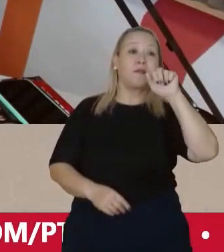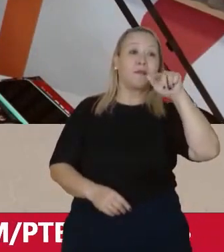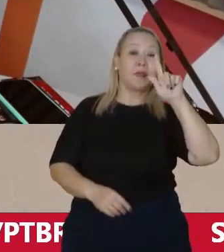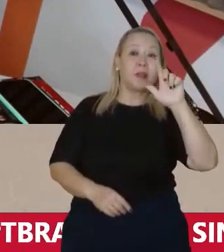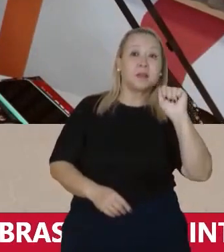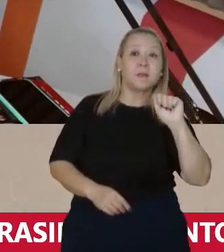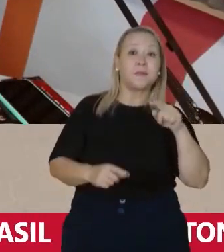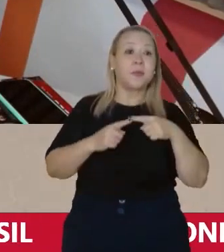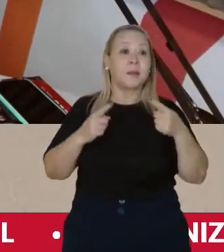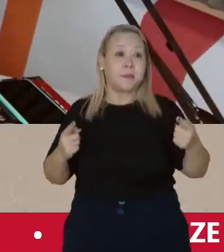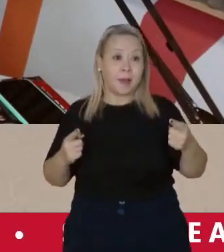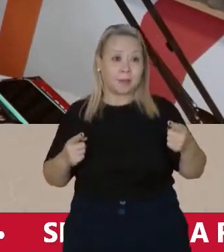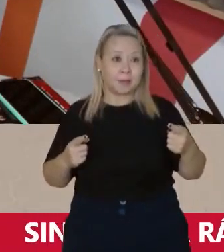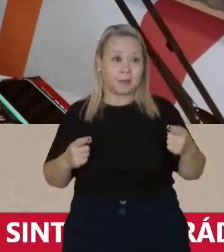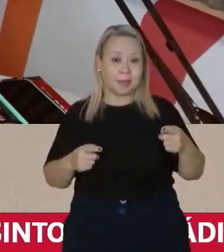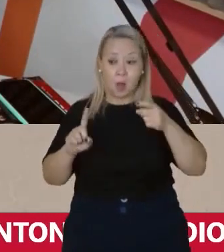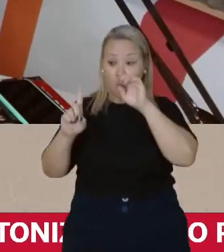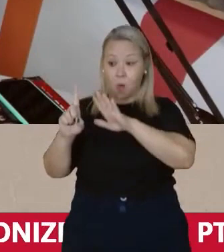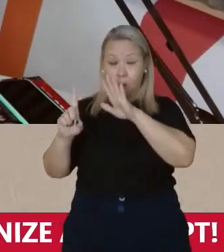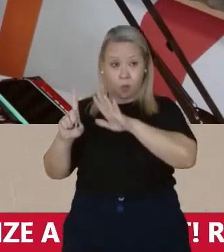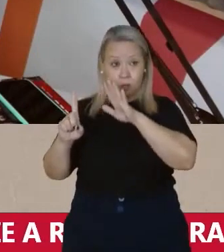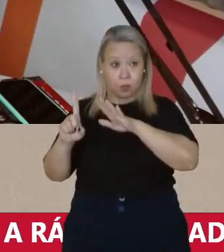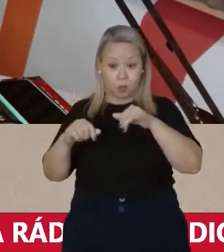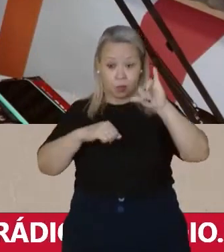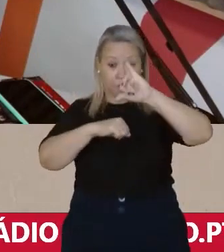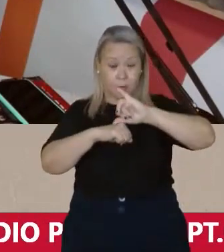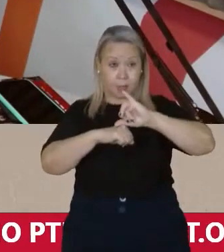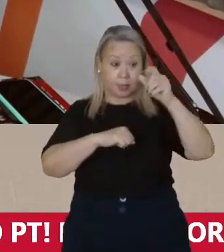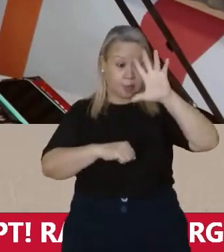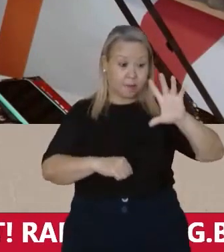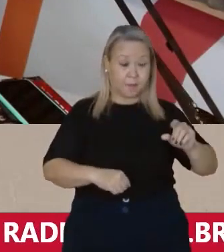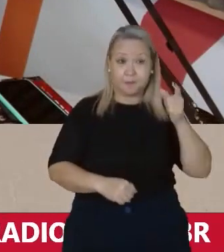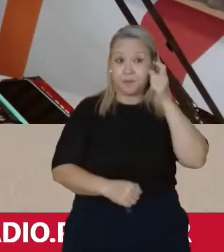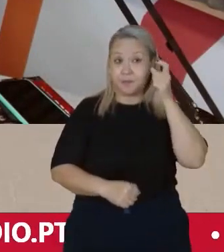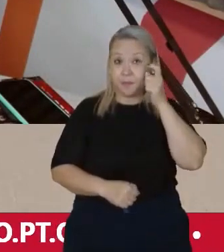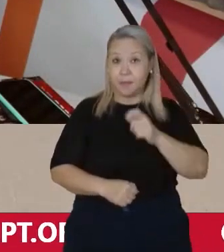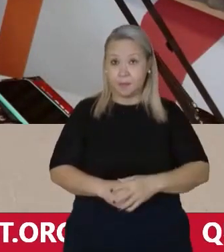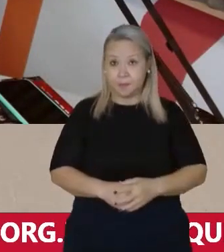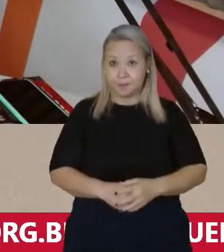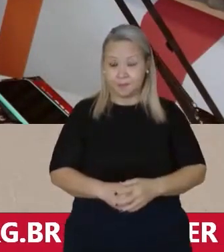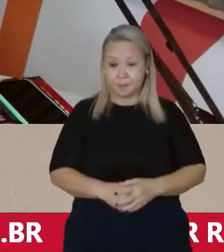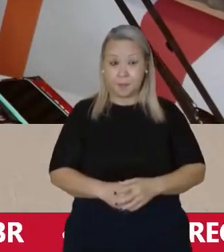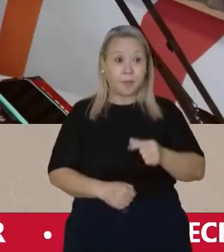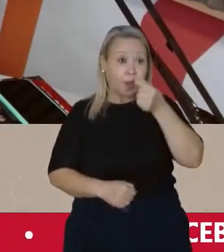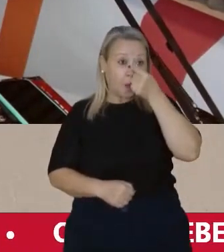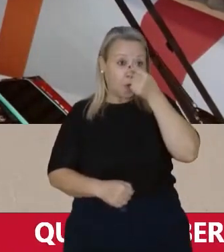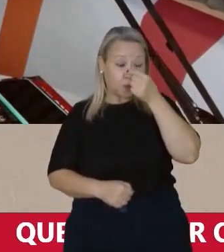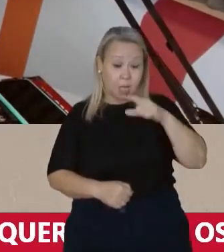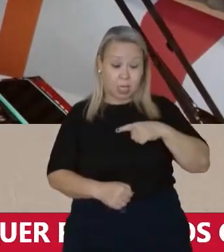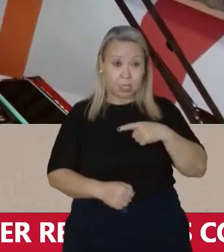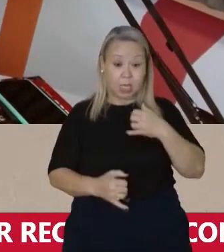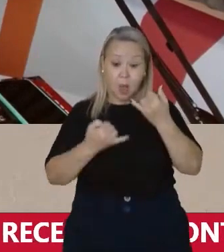matriz africana são demonizadas. E os crentes e os filhos dos crentes têm em casa um bonequinho do Thor. Um brinquedo do